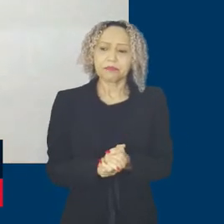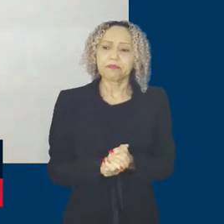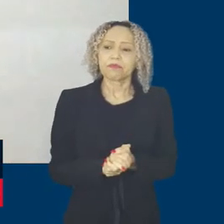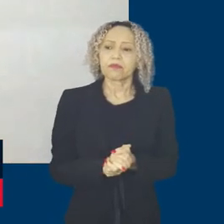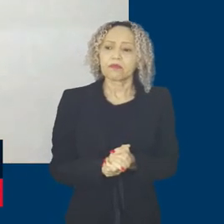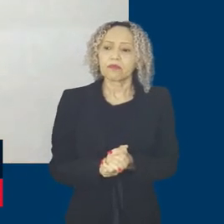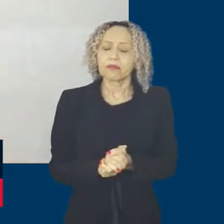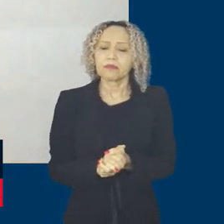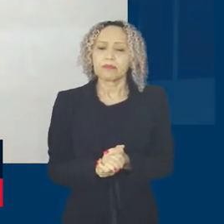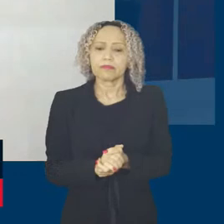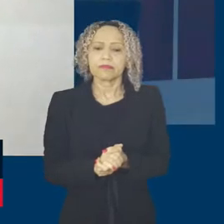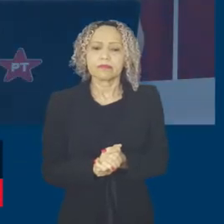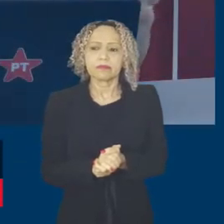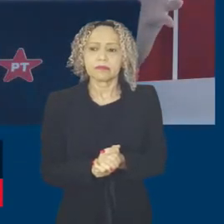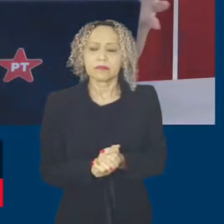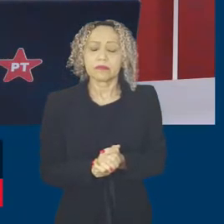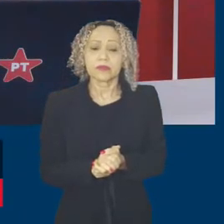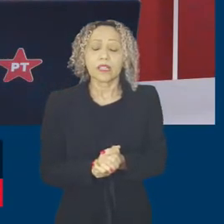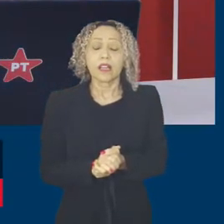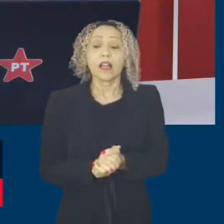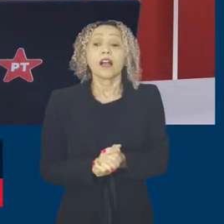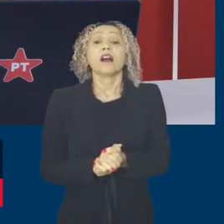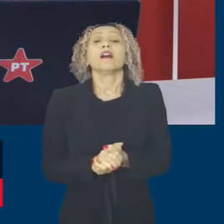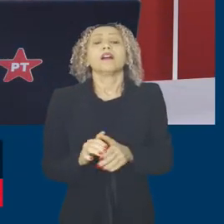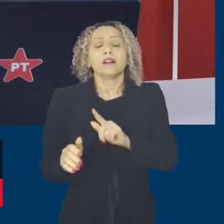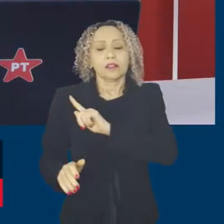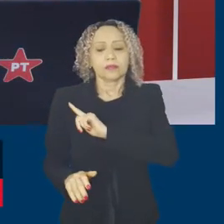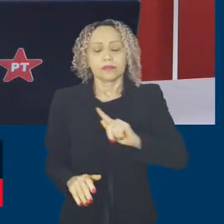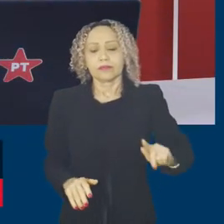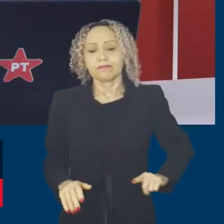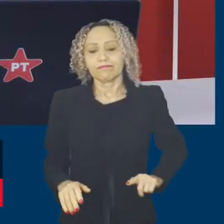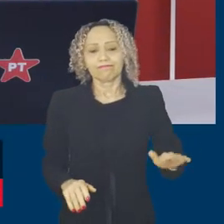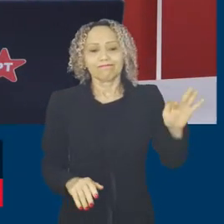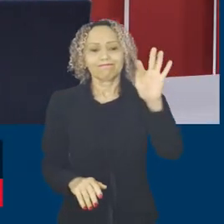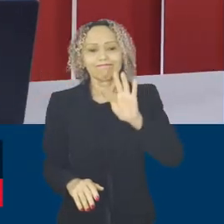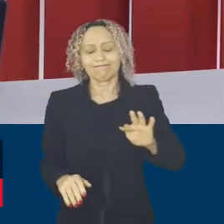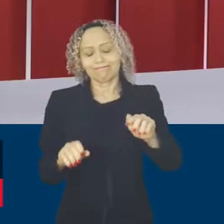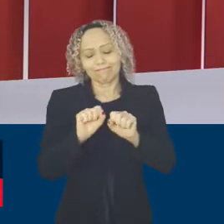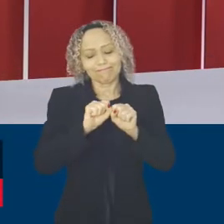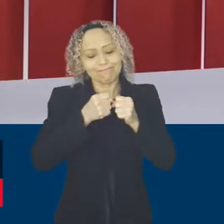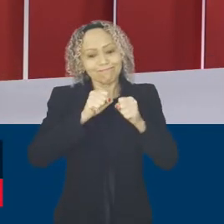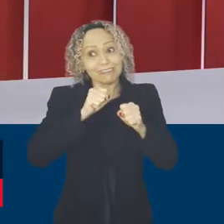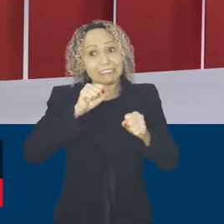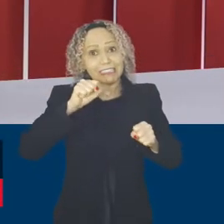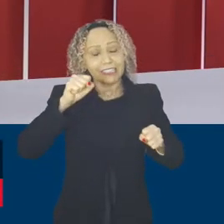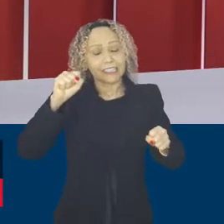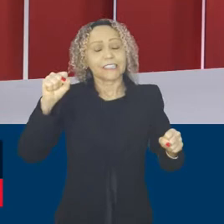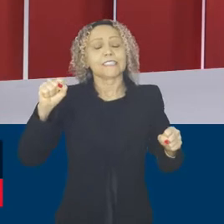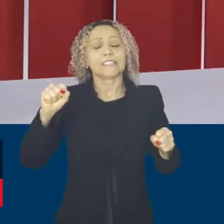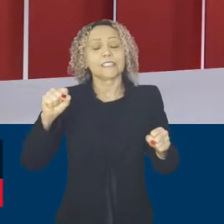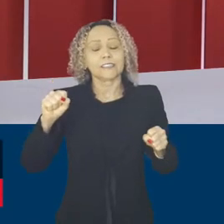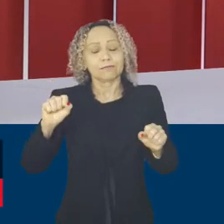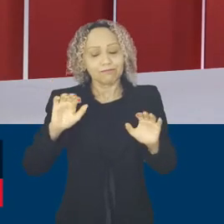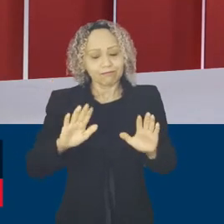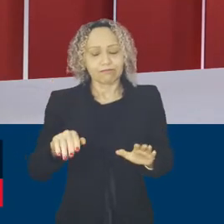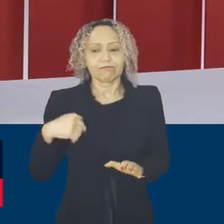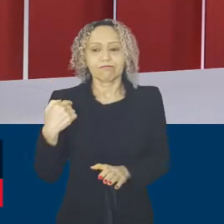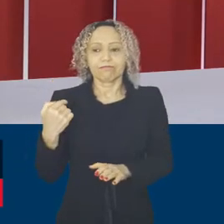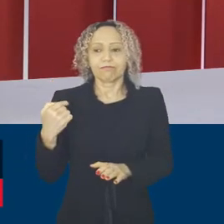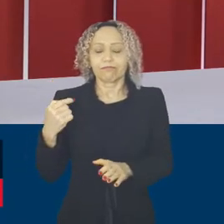no Brasil. Aí pode um Estado gigantesco, né, Tereza? Realmente a gente precisa trazer mais honestidade para esse debate.